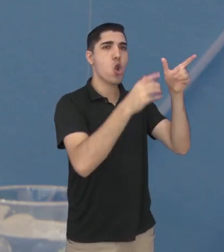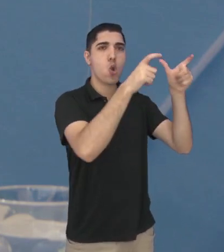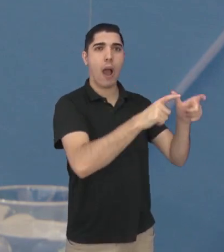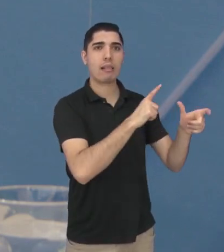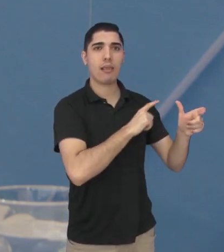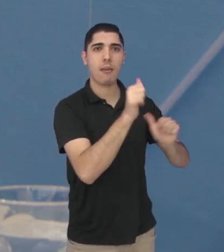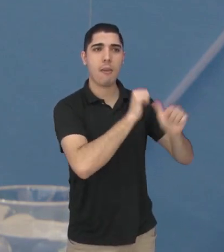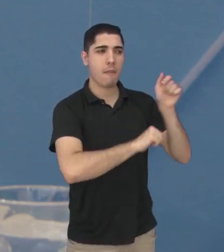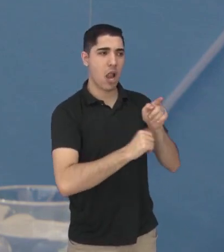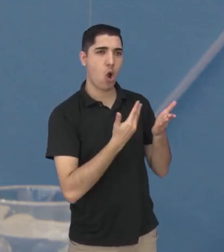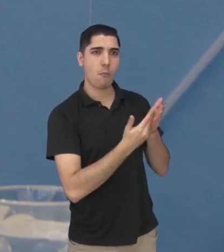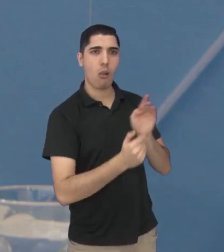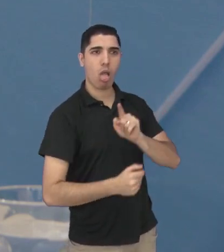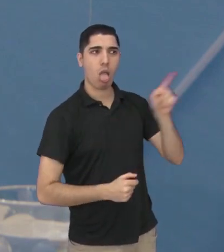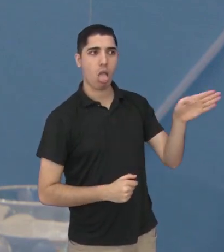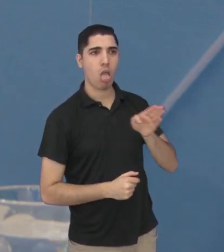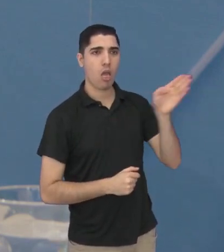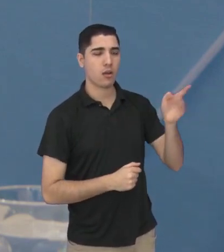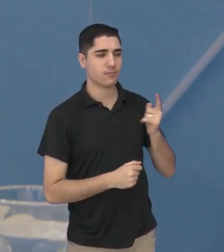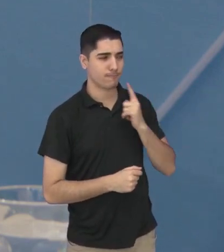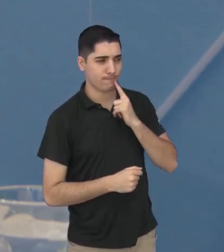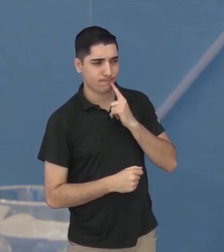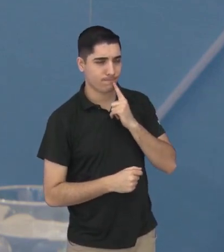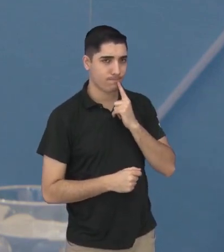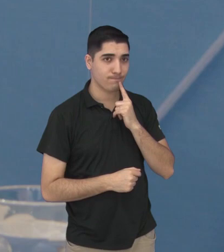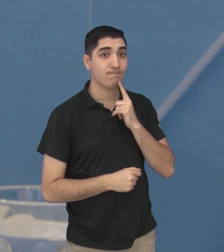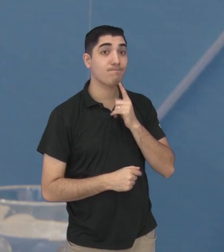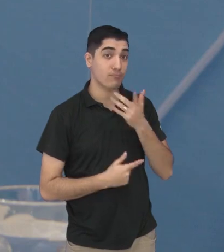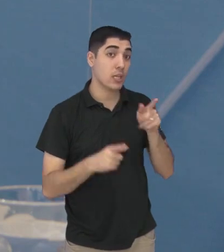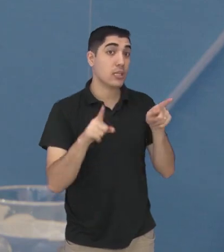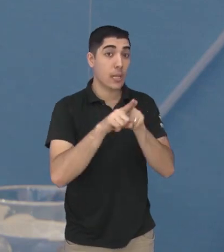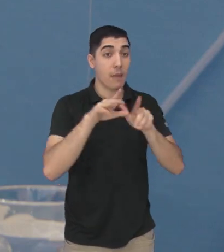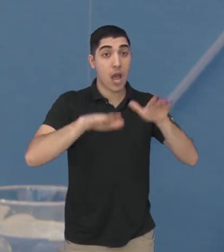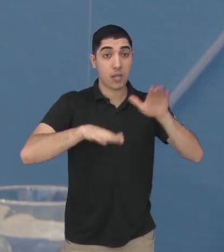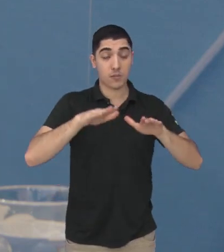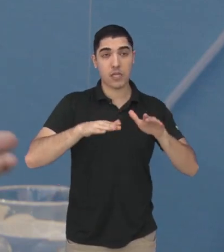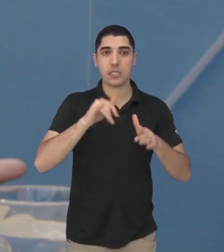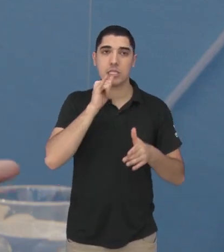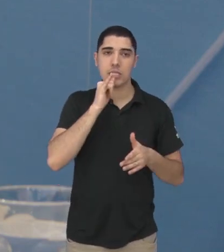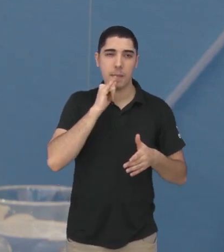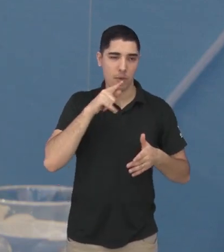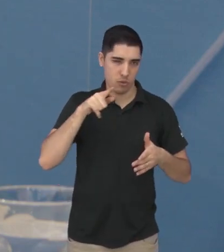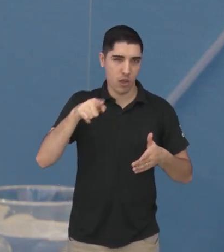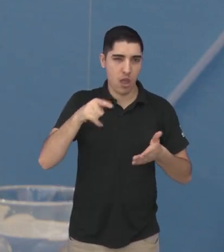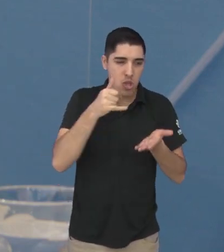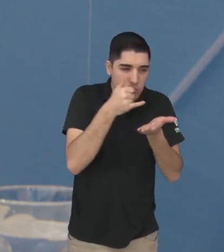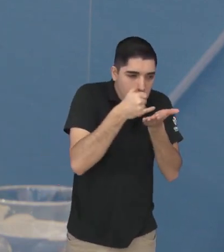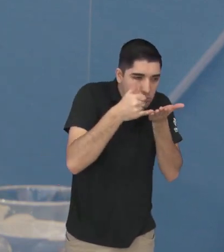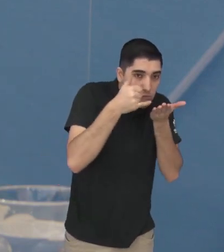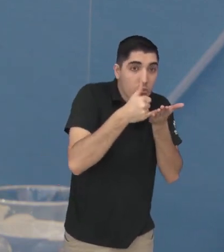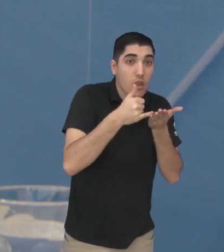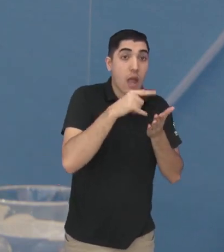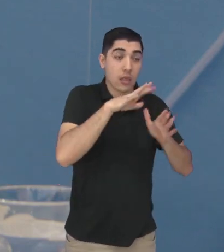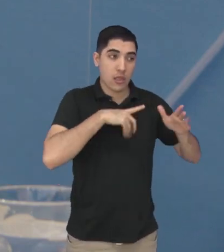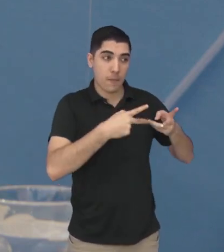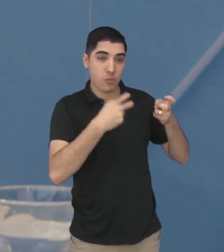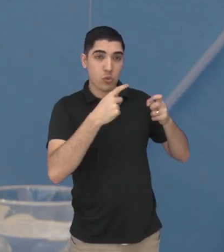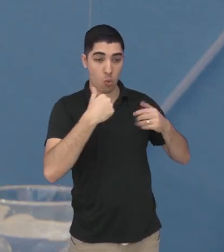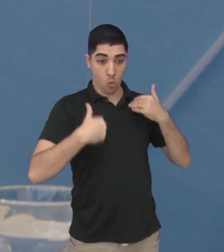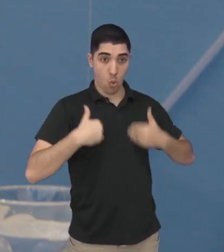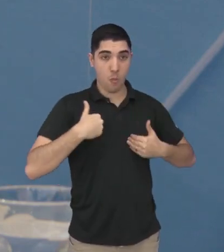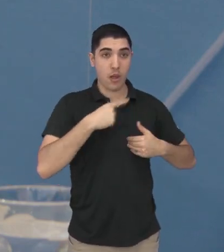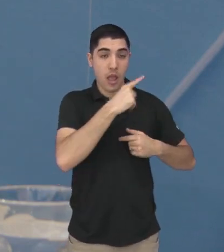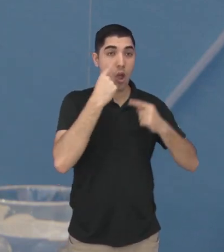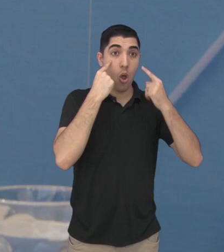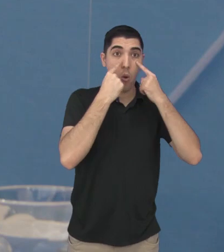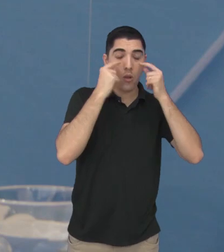os sinais, eles mudam um pouco dependendo da substância, né? Porque, por exemplo, os sinais físicos da cocaína é o olhar mais estalado, né?